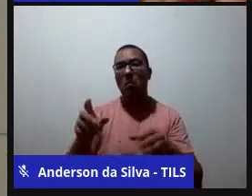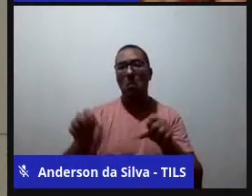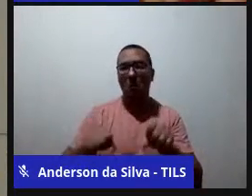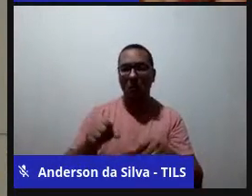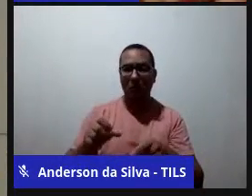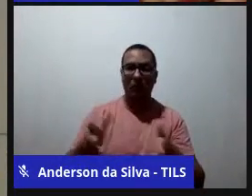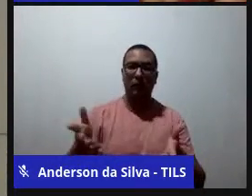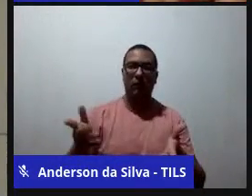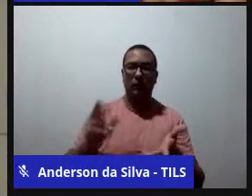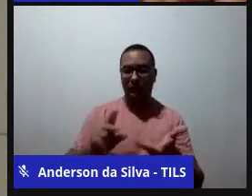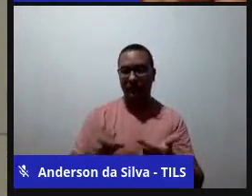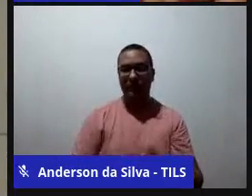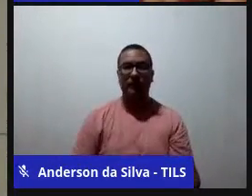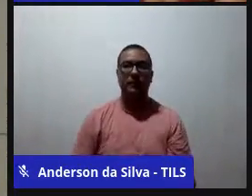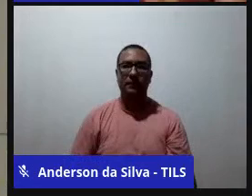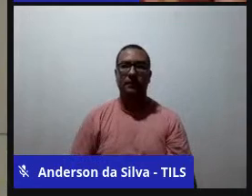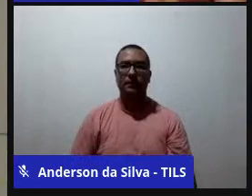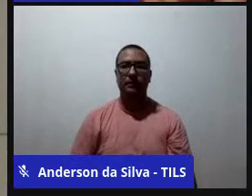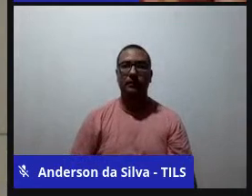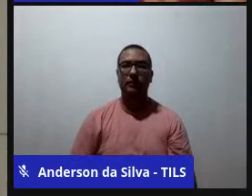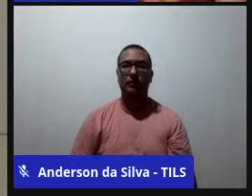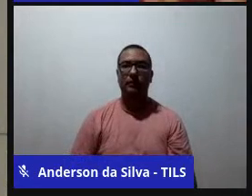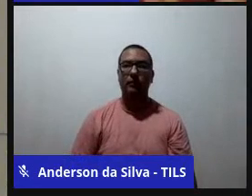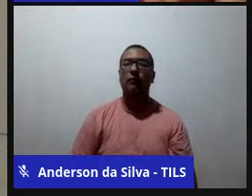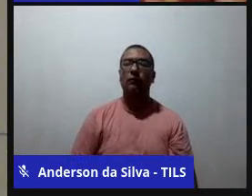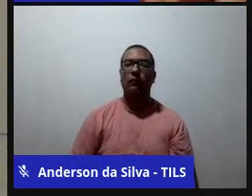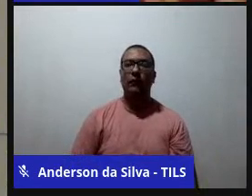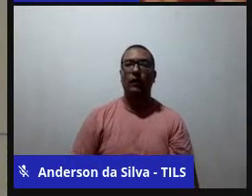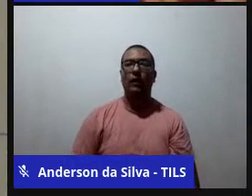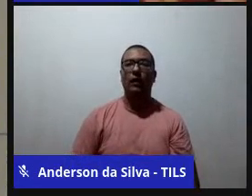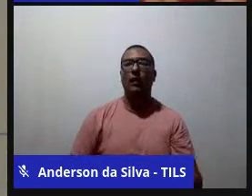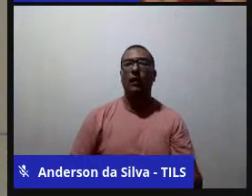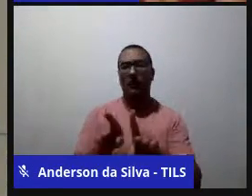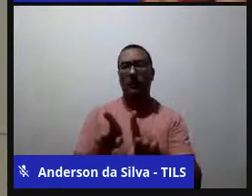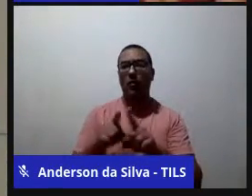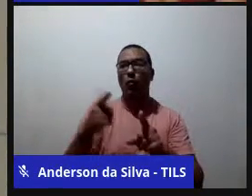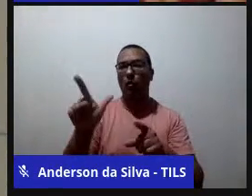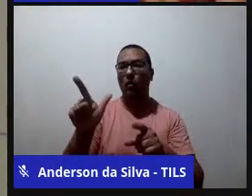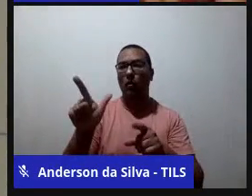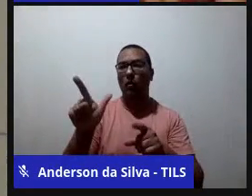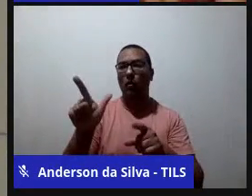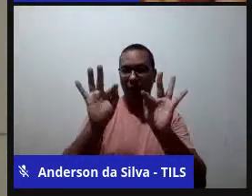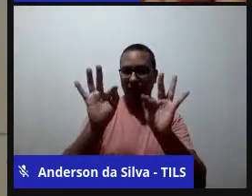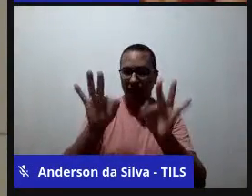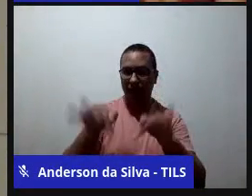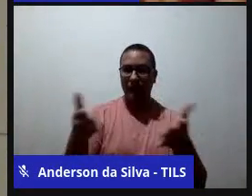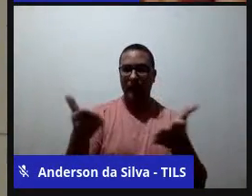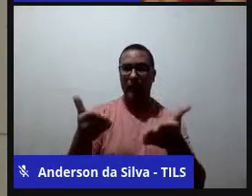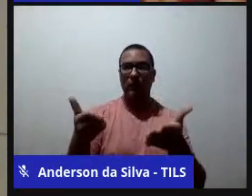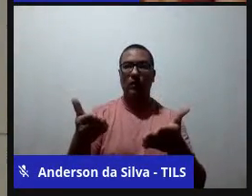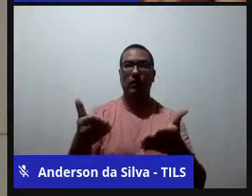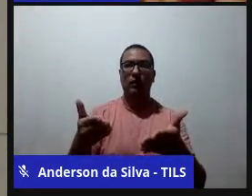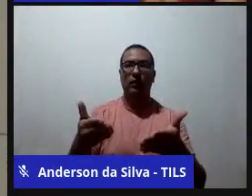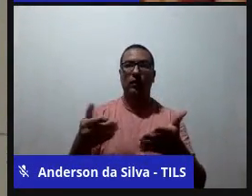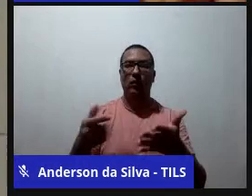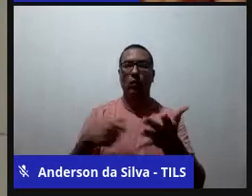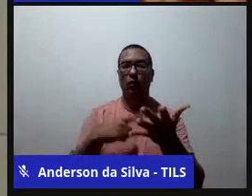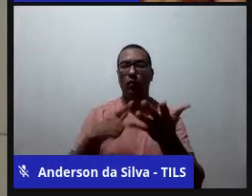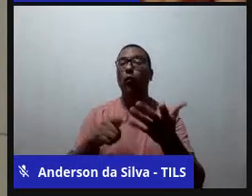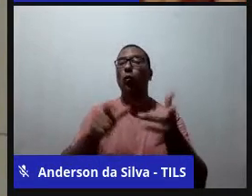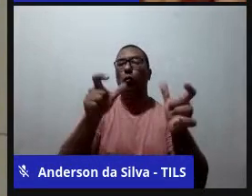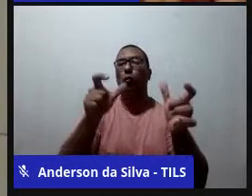extremamente relevante. Outra dimensão também importante, para fecharmos aí o nosso autógono, é o lugar